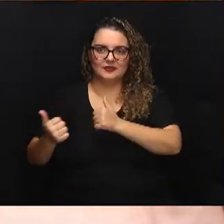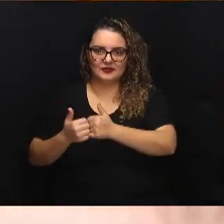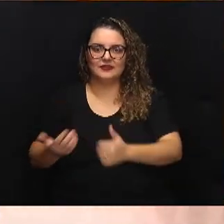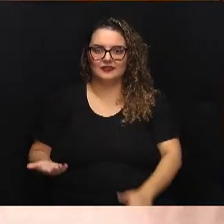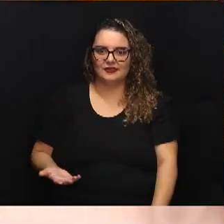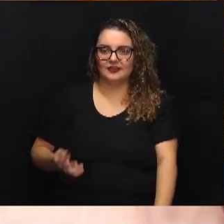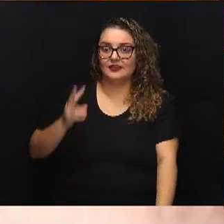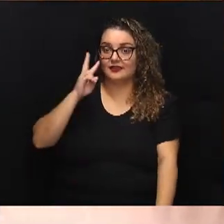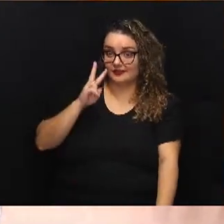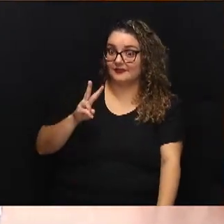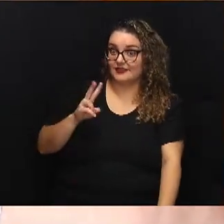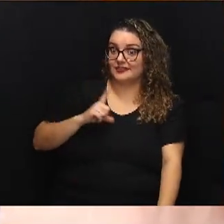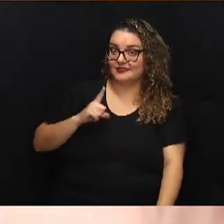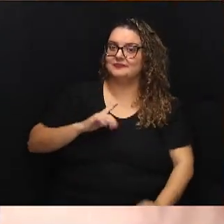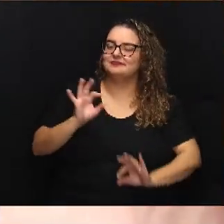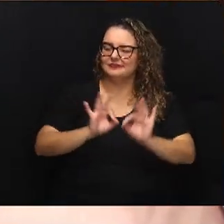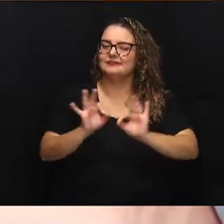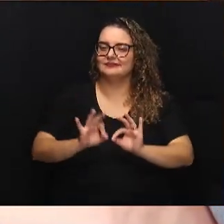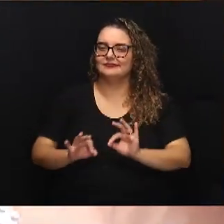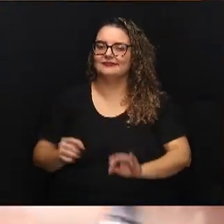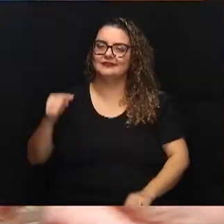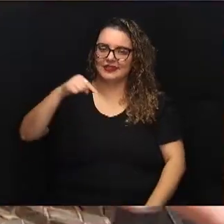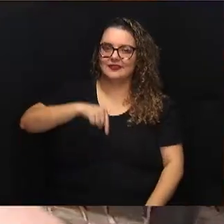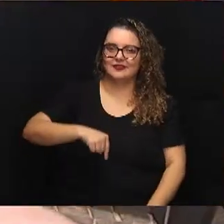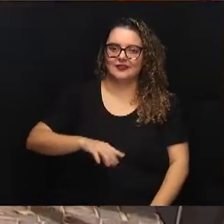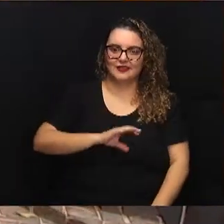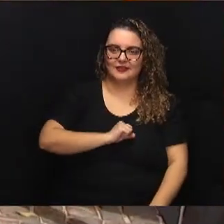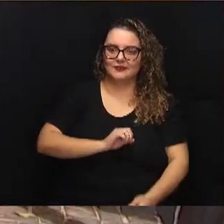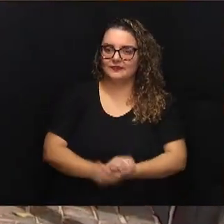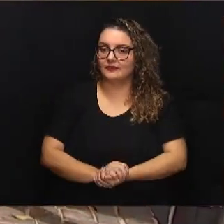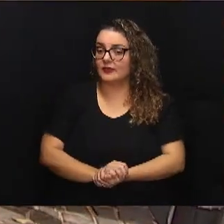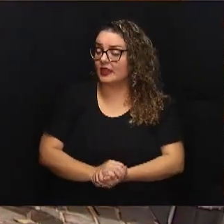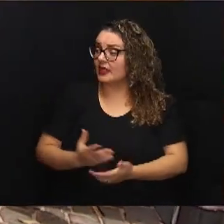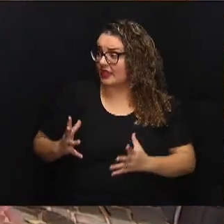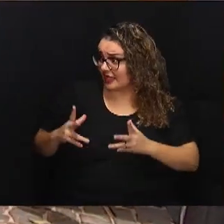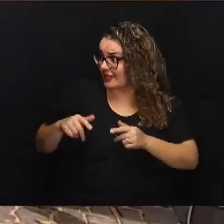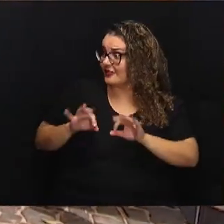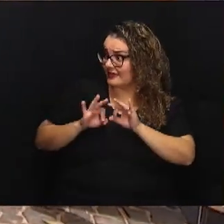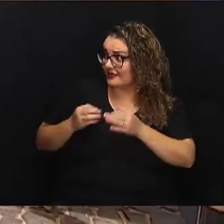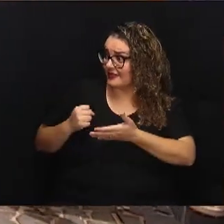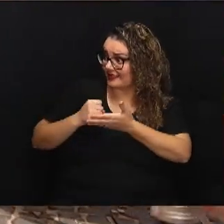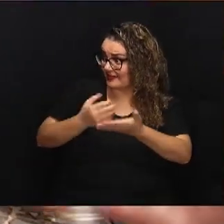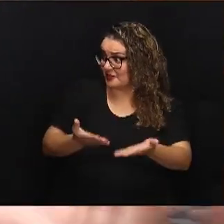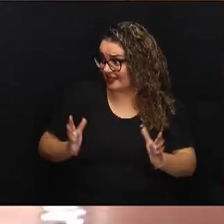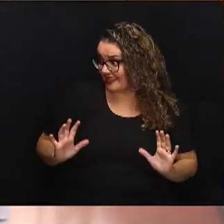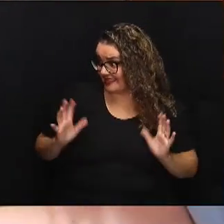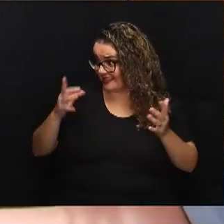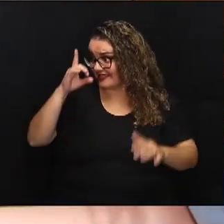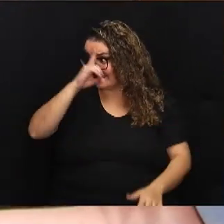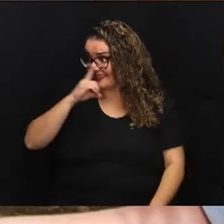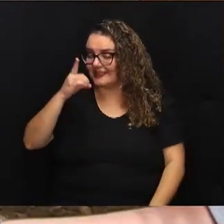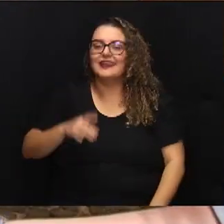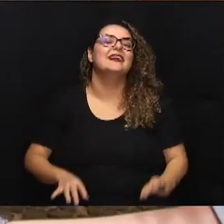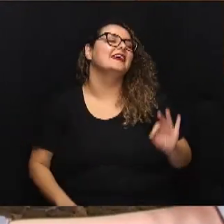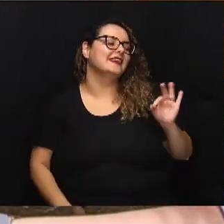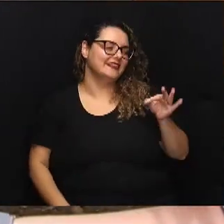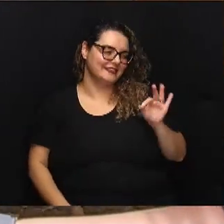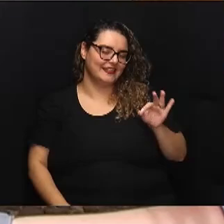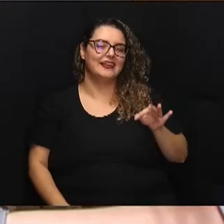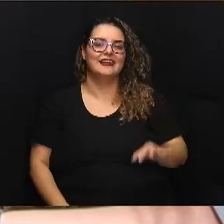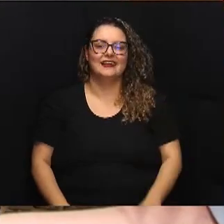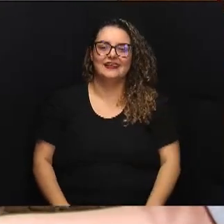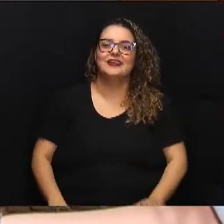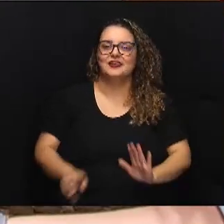que eu vejo que tem, eu me programo para vir. Eu gosto bastante. E aí traz toda a família para celebrar o domingo? Exatamente.